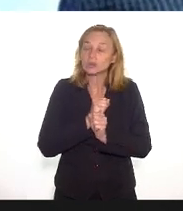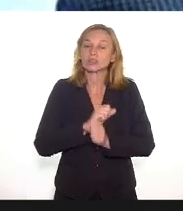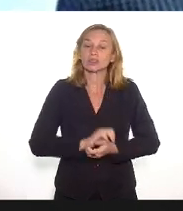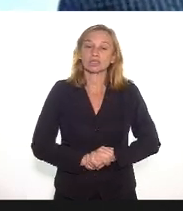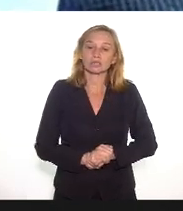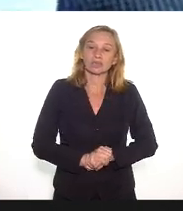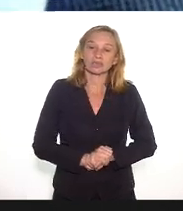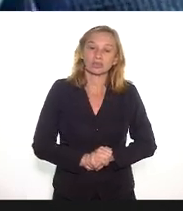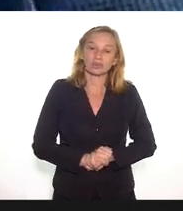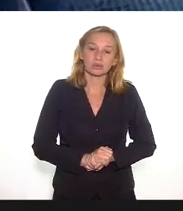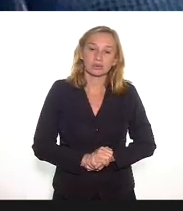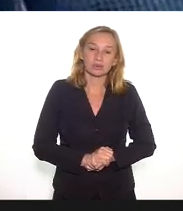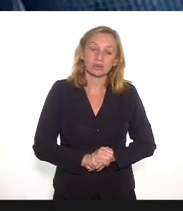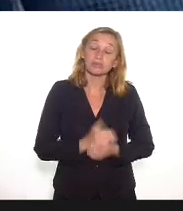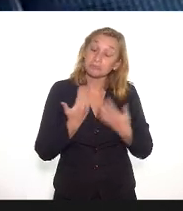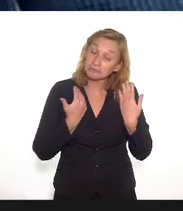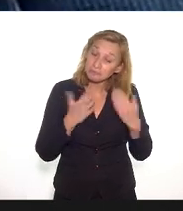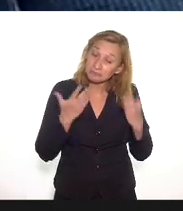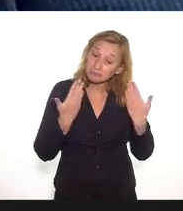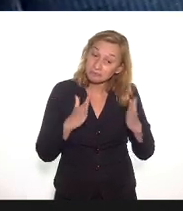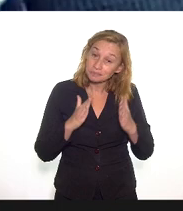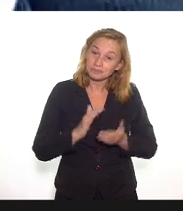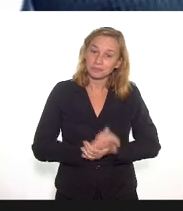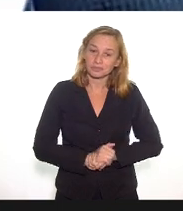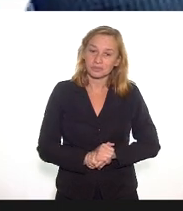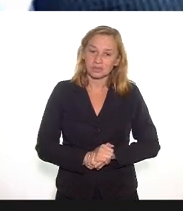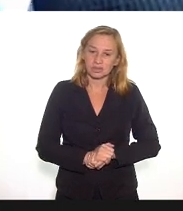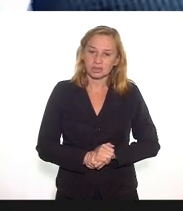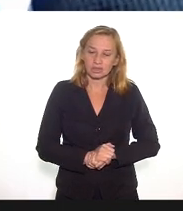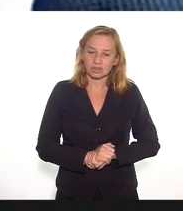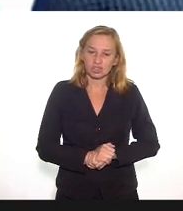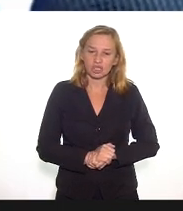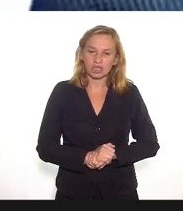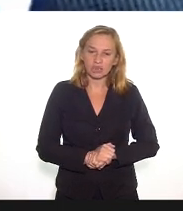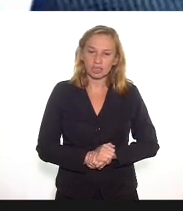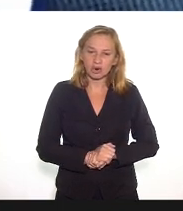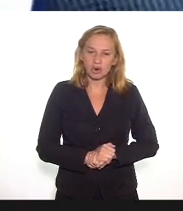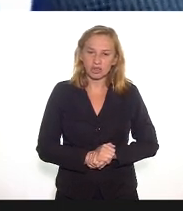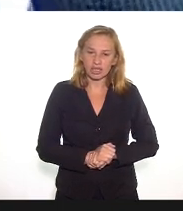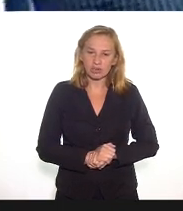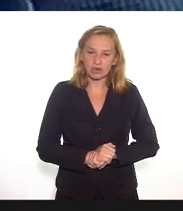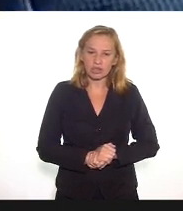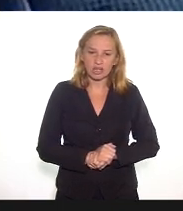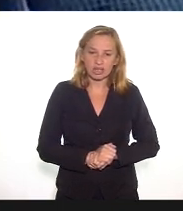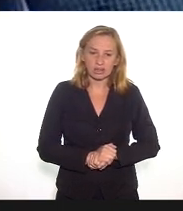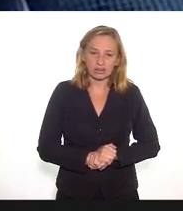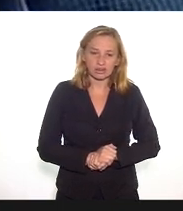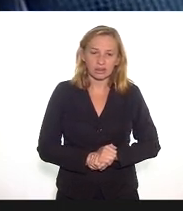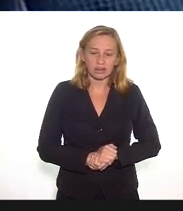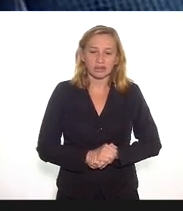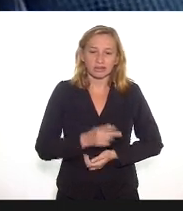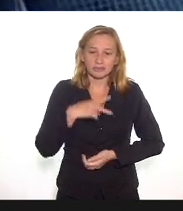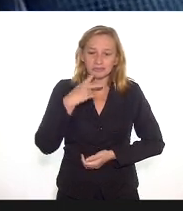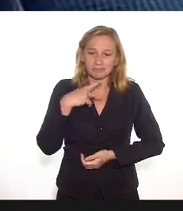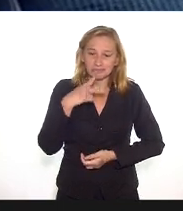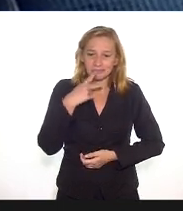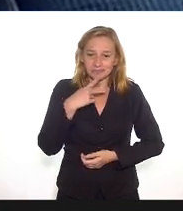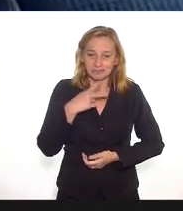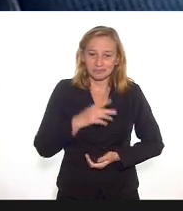ela parabenizá-la pela sua exposição, né? E dizer o